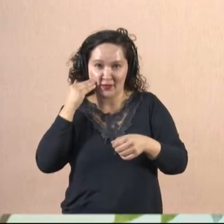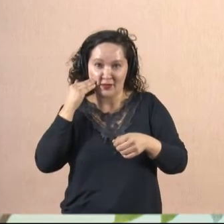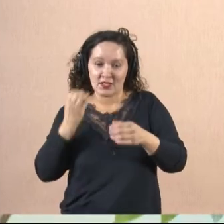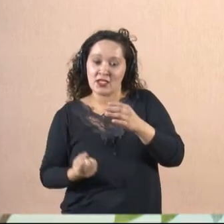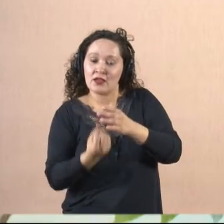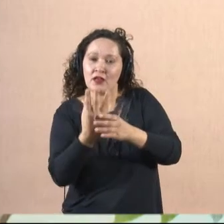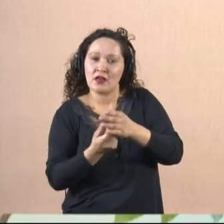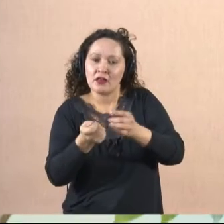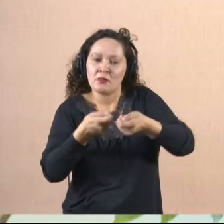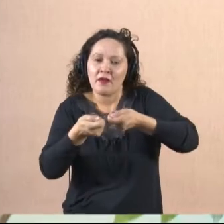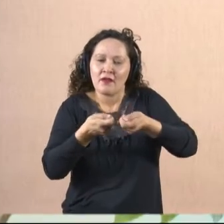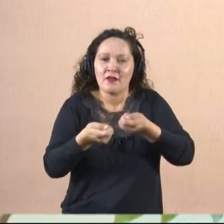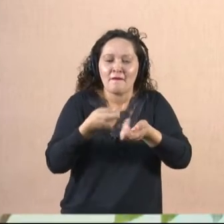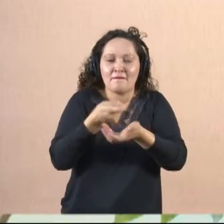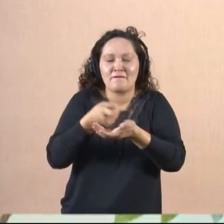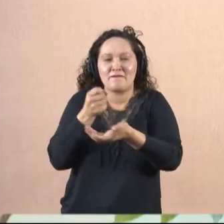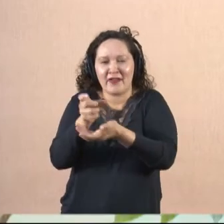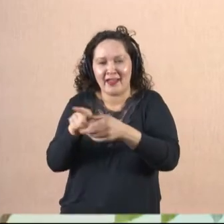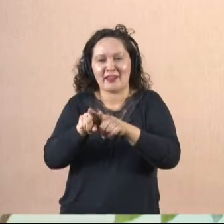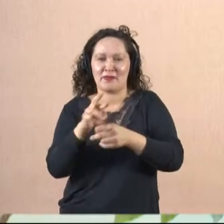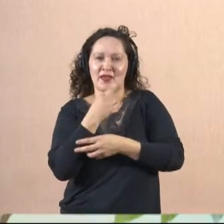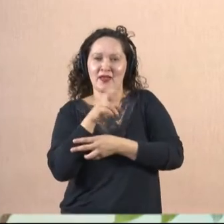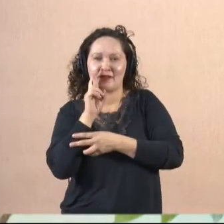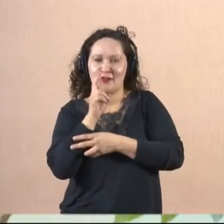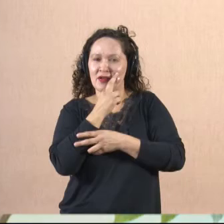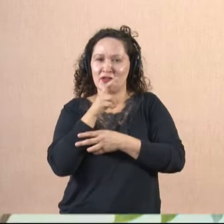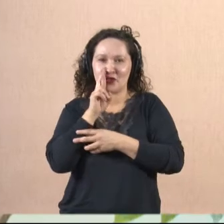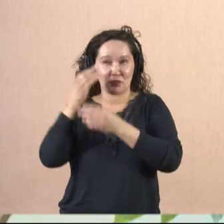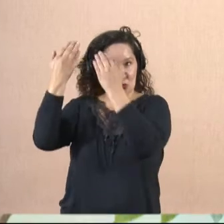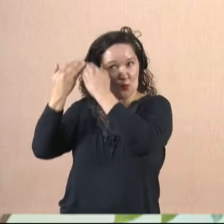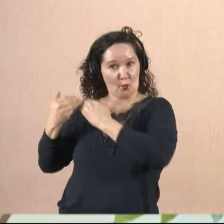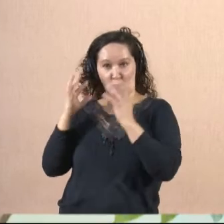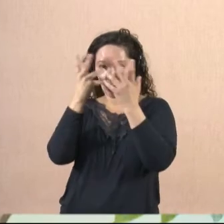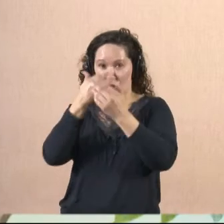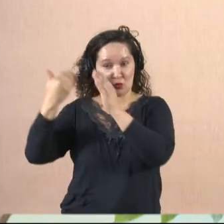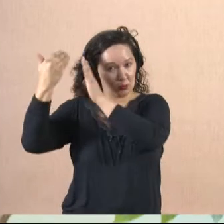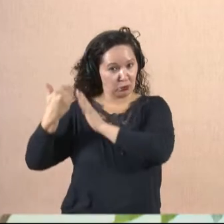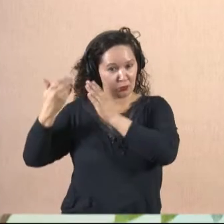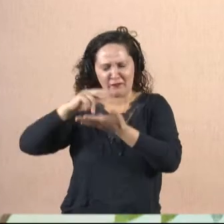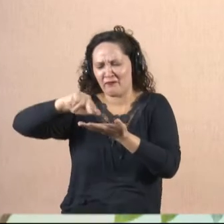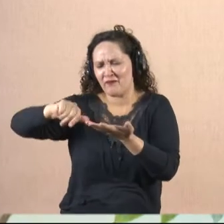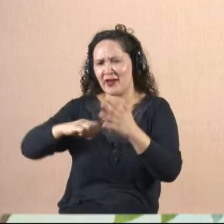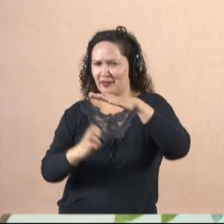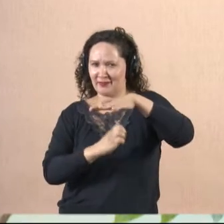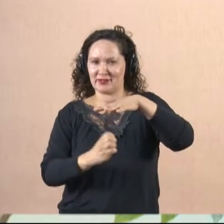fabricação e vendas das roupas além de restaurantes salão de beleza padaria central